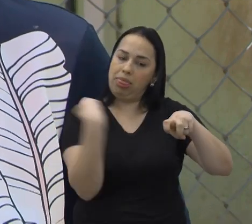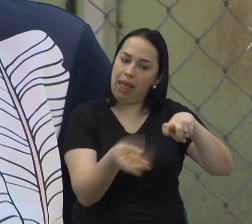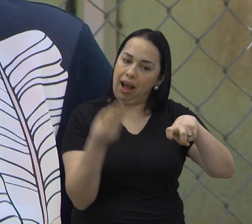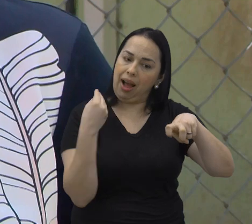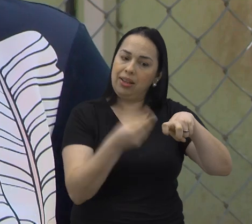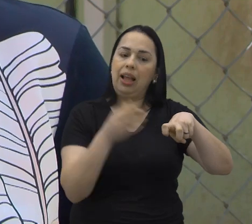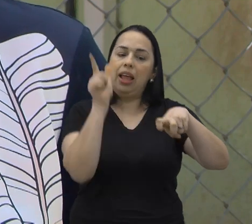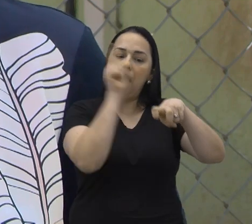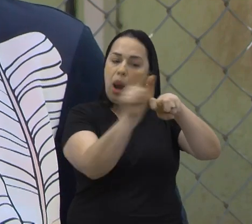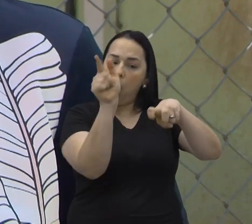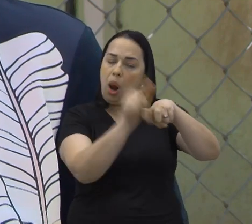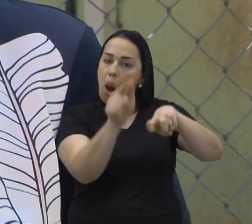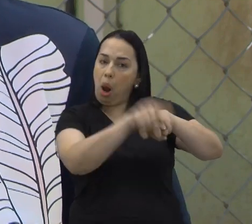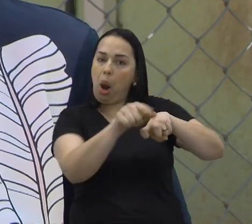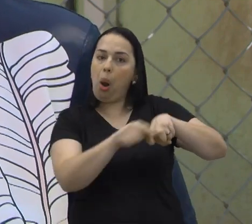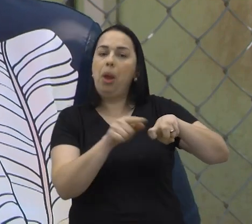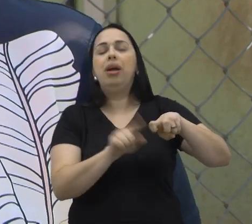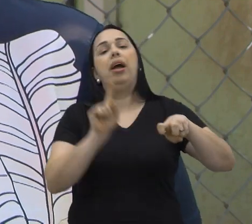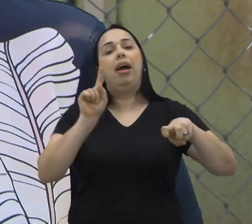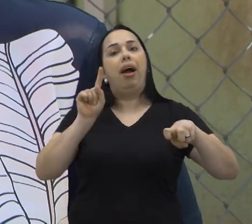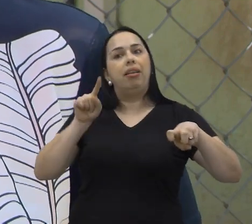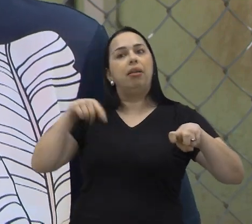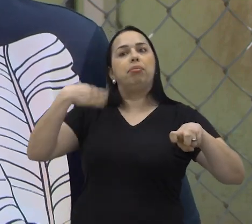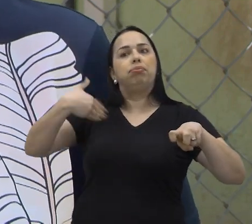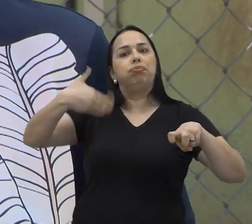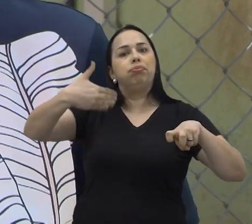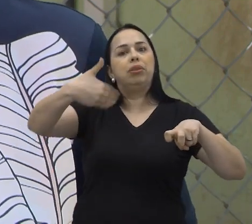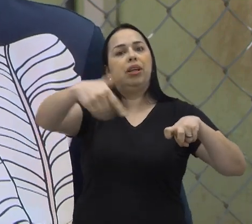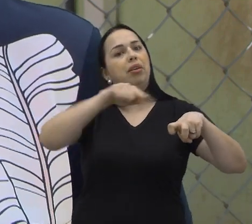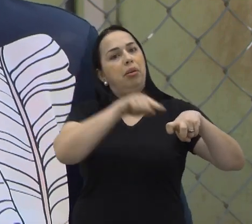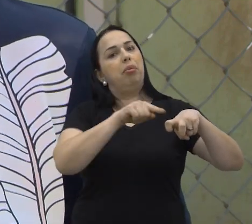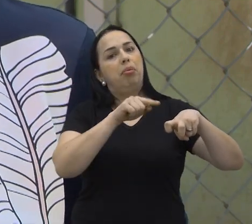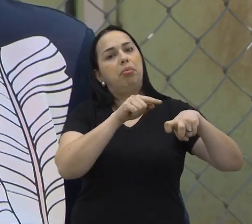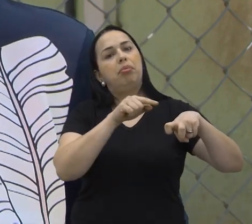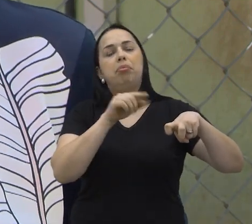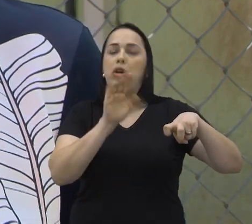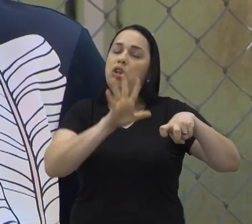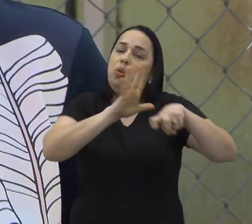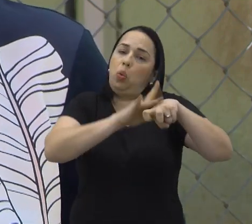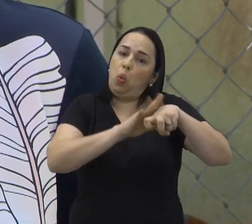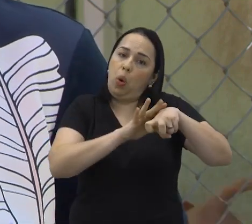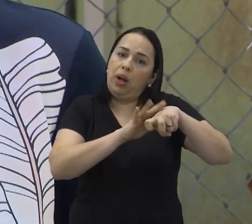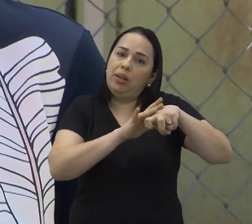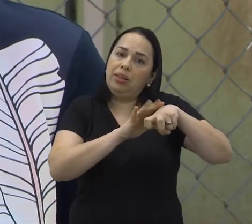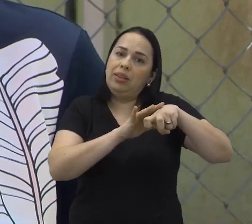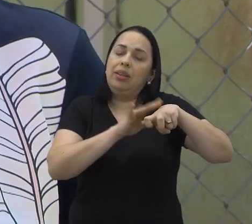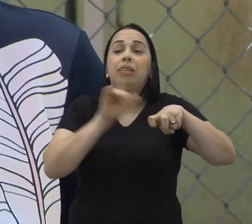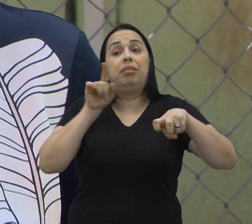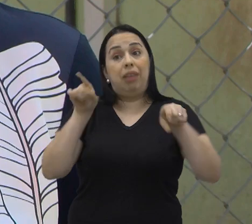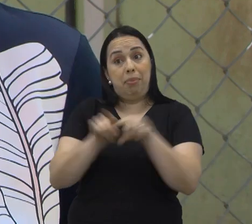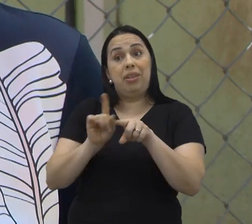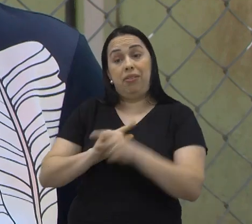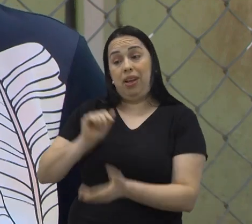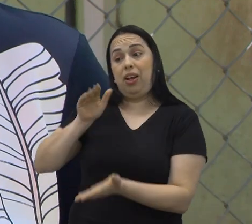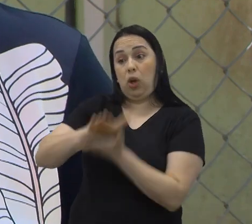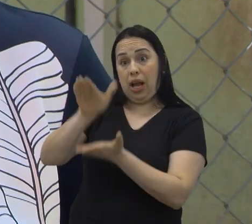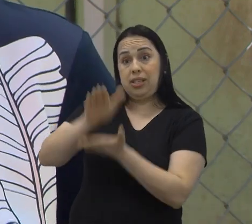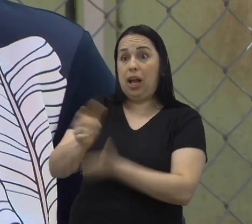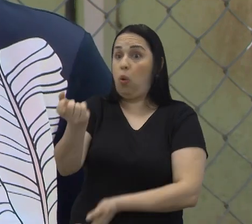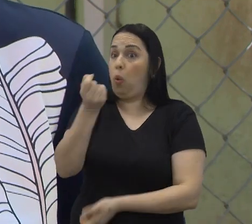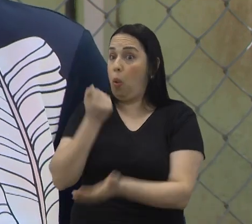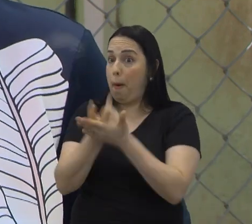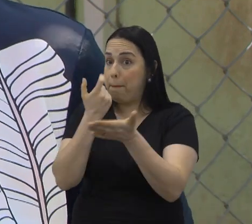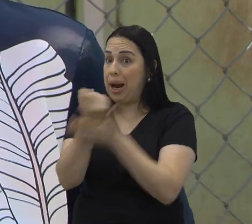ração, todos os critérios de higiene e que depois também ao longo da vida, em algum momento, ele pode ficar doente. Então vai representar gastos